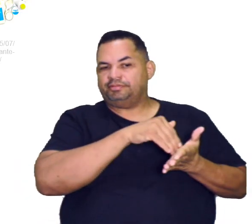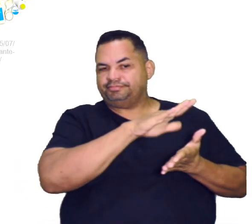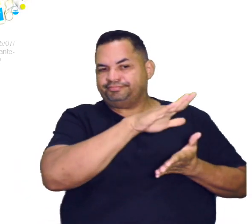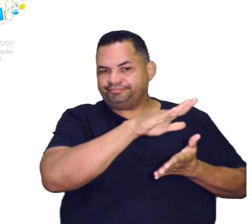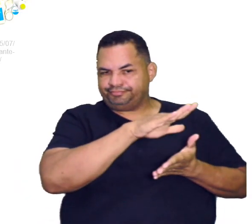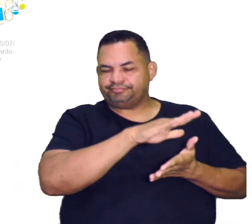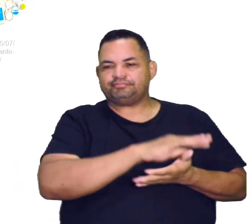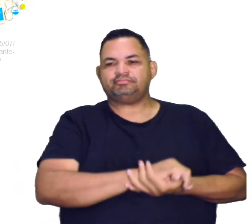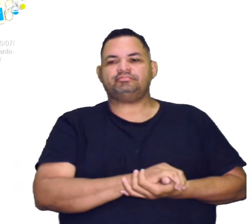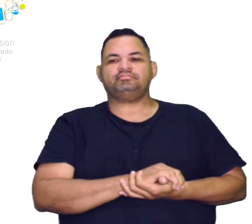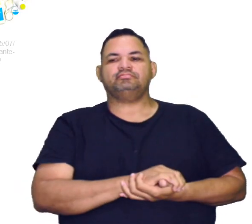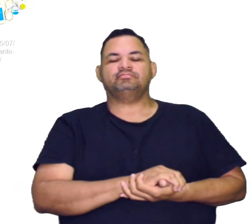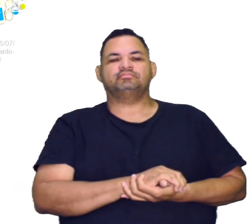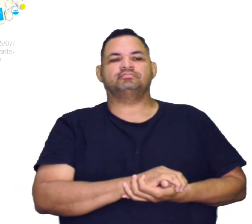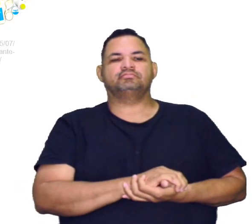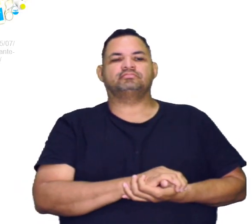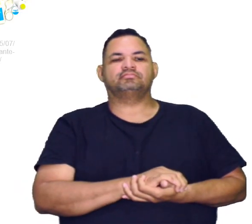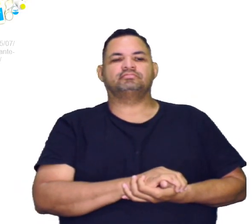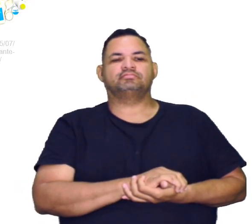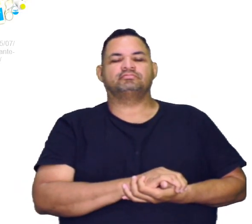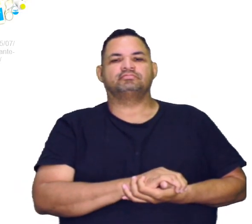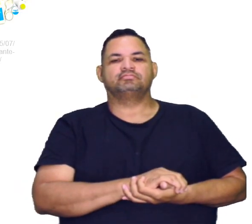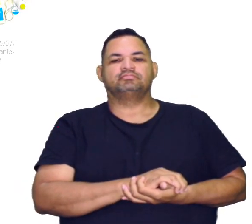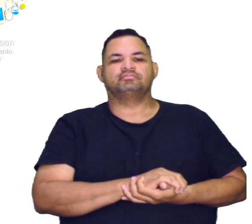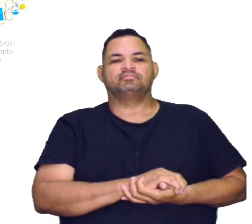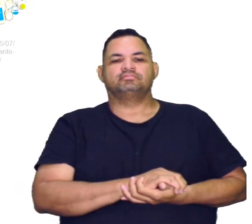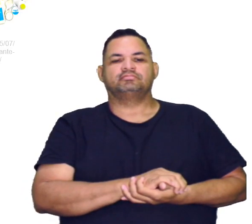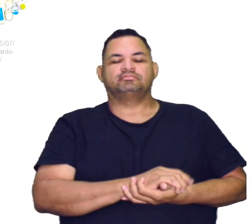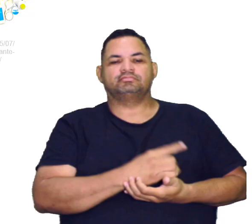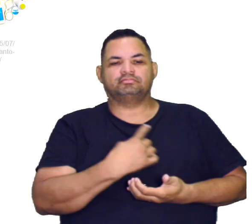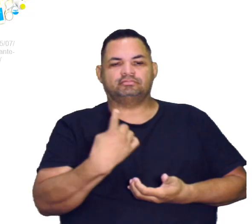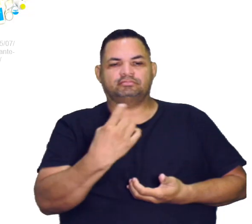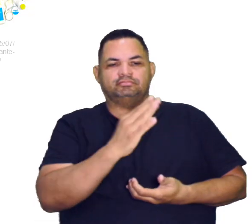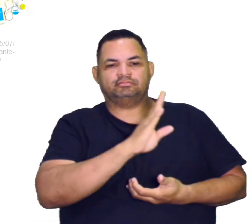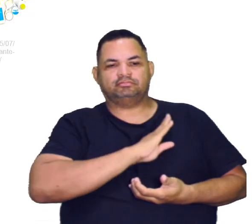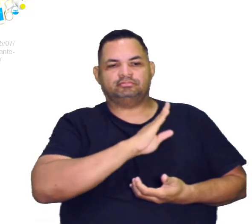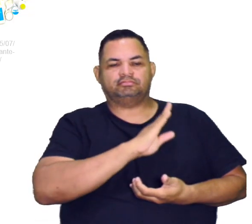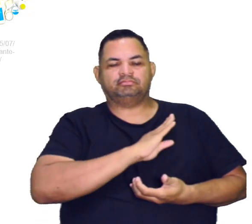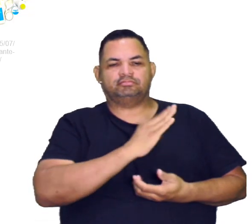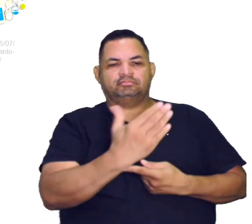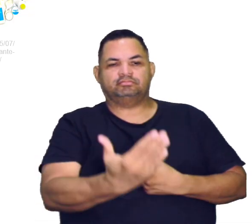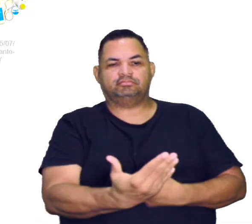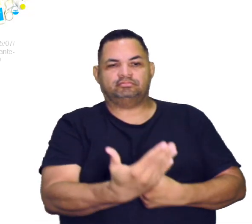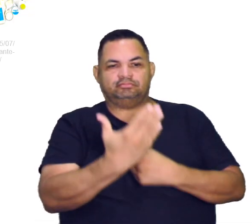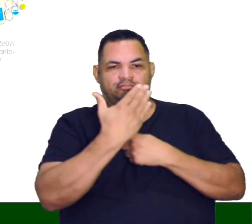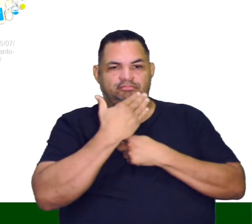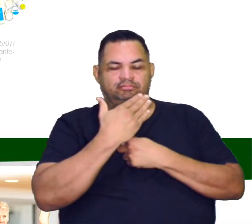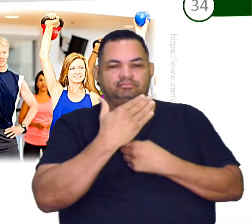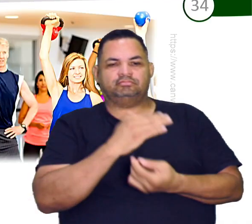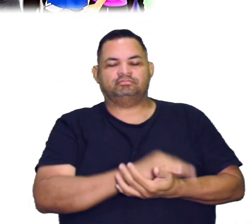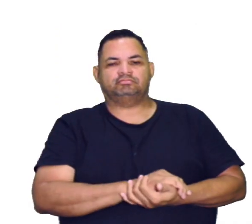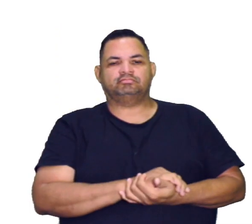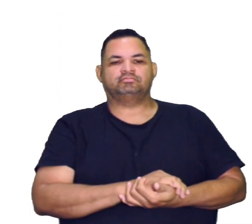vocês. Perfeito. Bora fazer o nosso coração trabalhar a nosso favor.